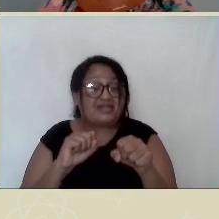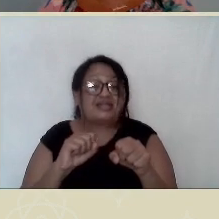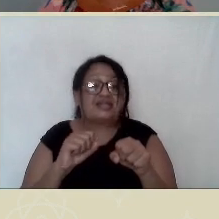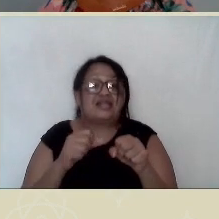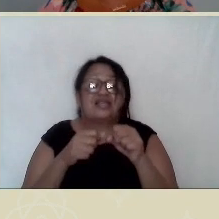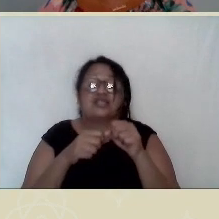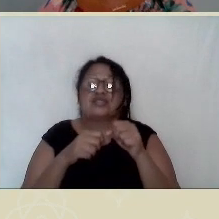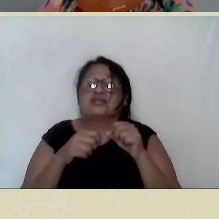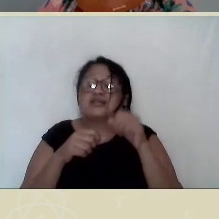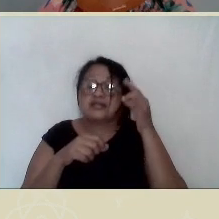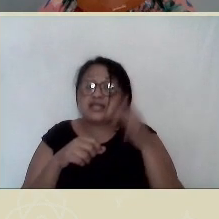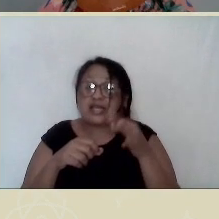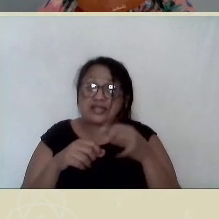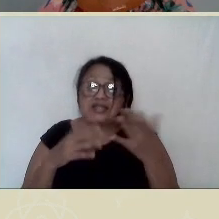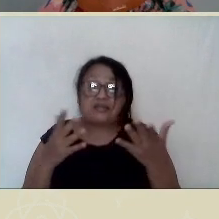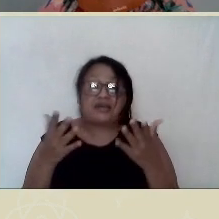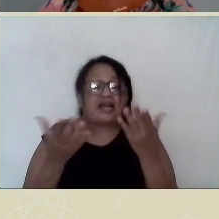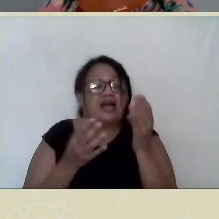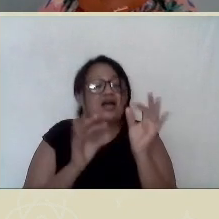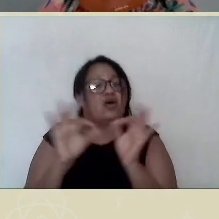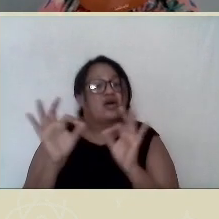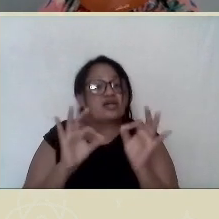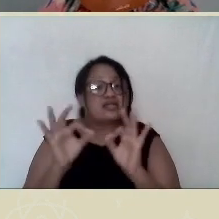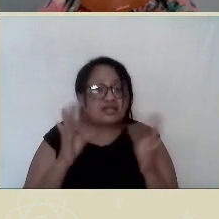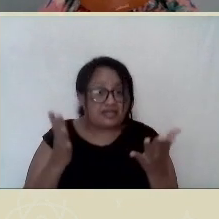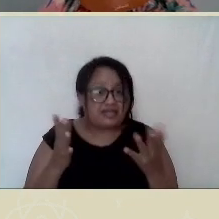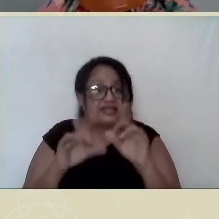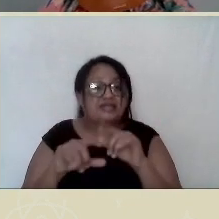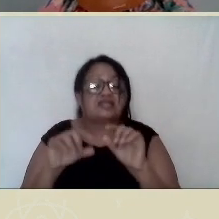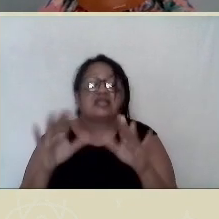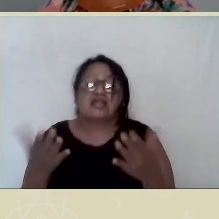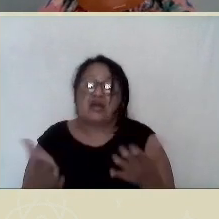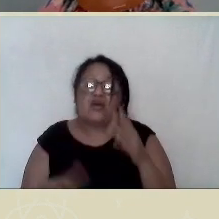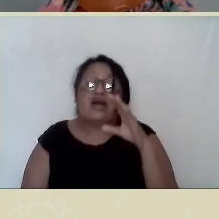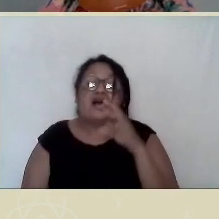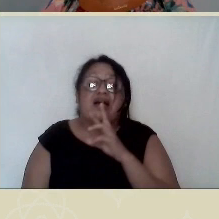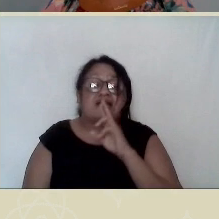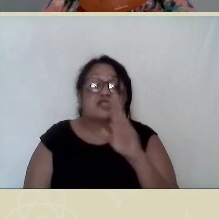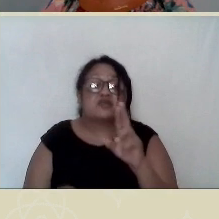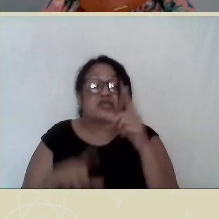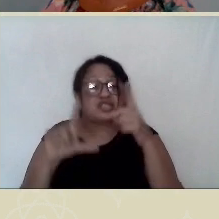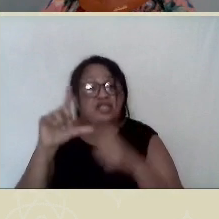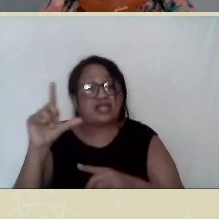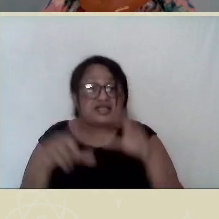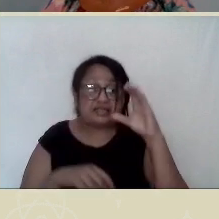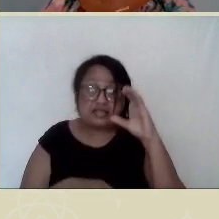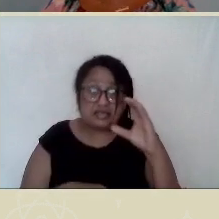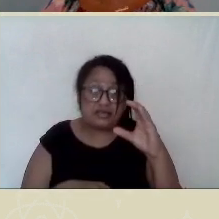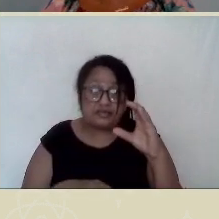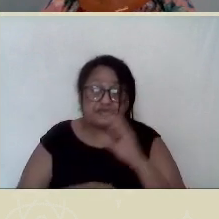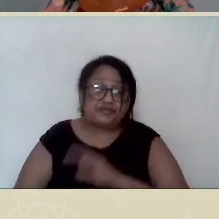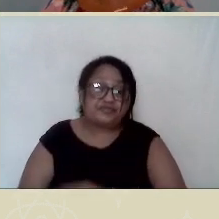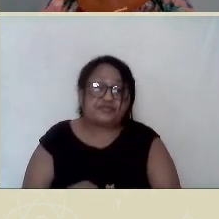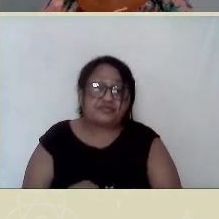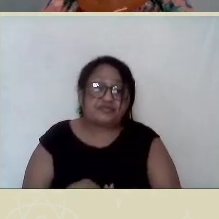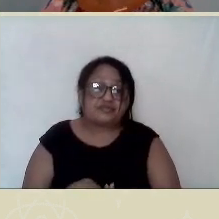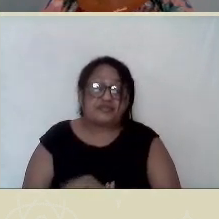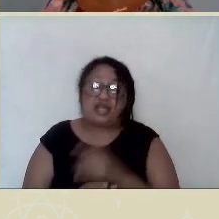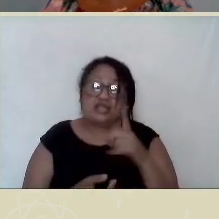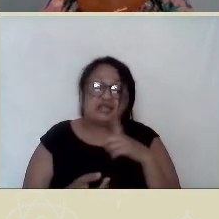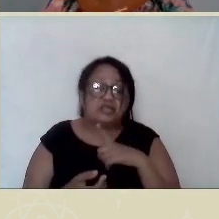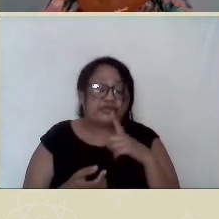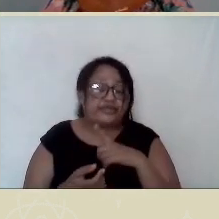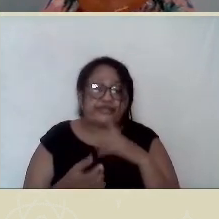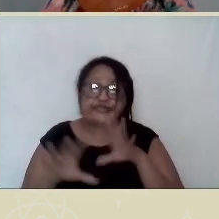nossa resposta é aqui a letra C o grupo disseminador de conteúdos falsos não tem informação adequada para